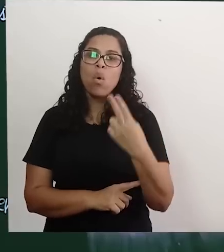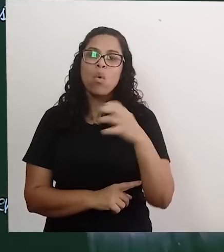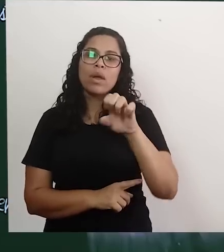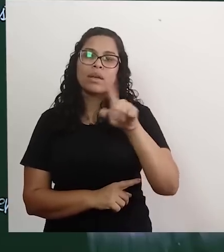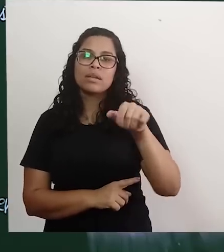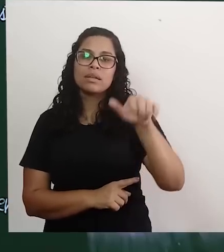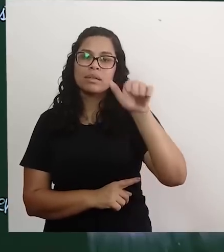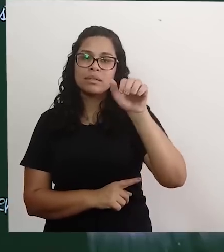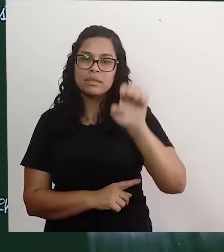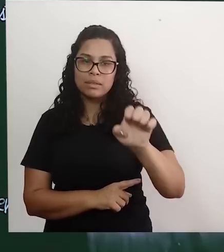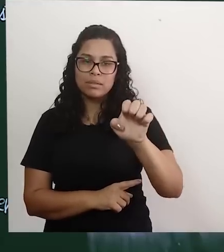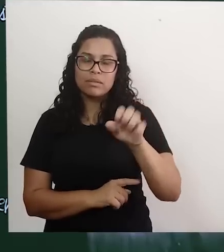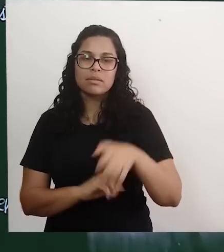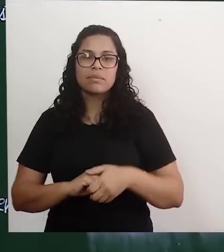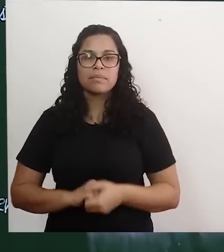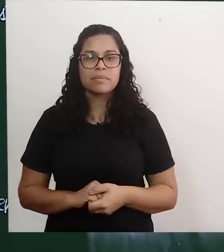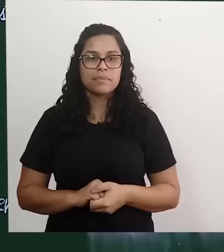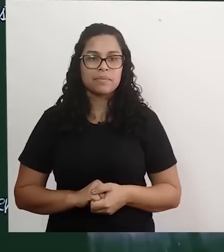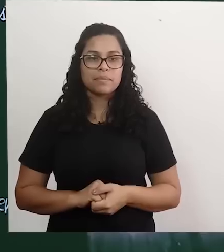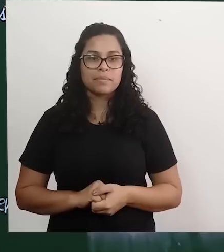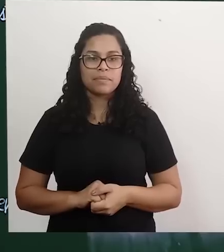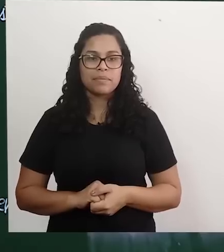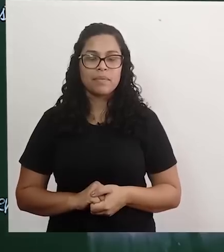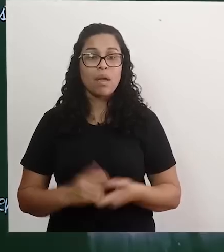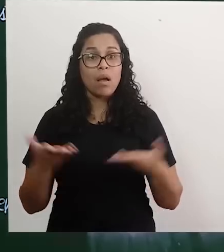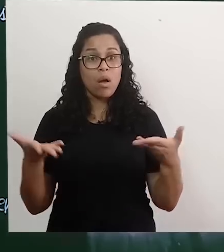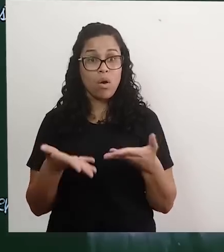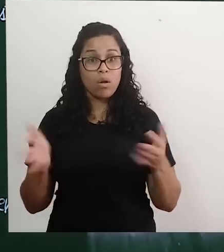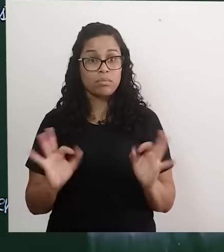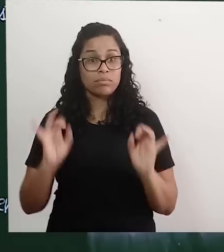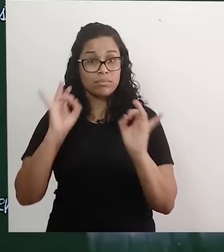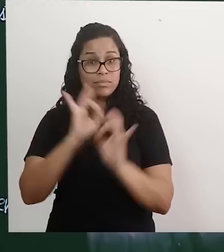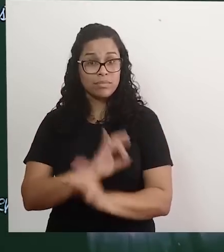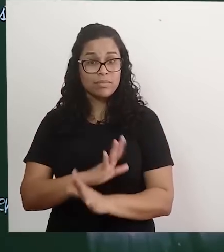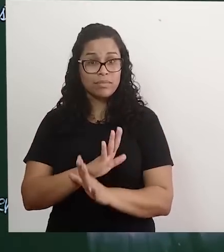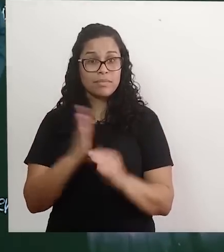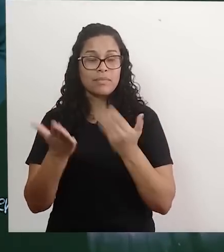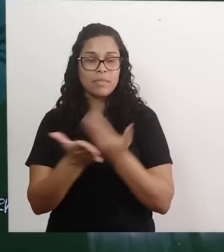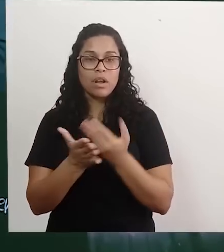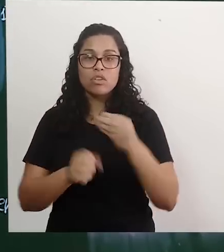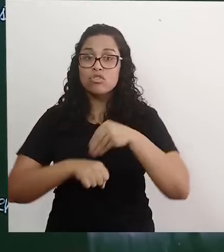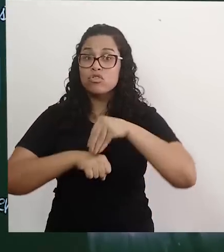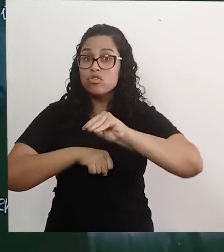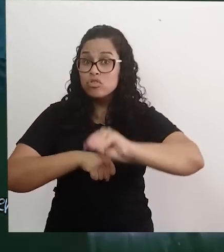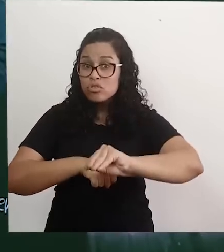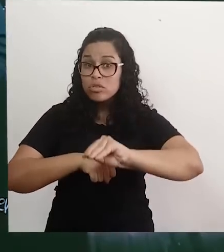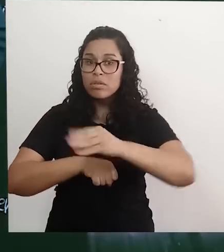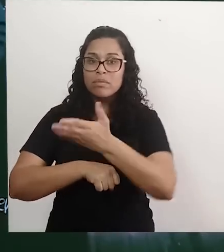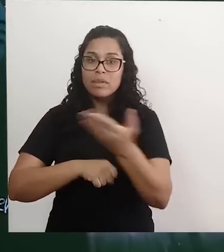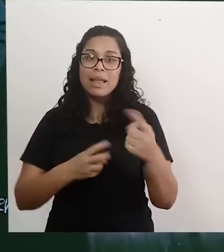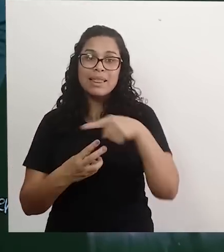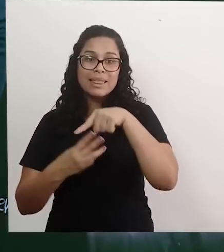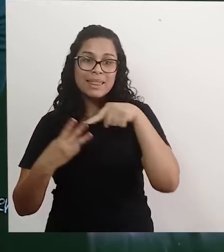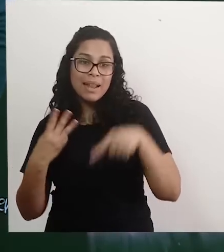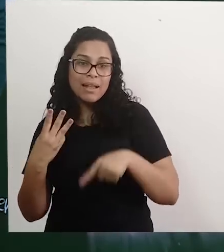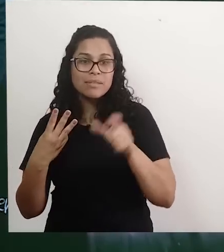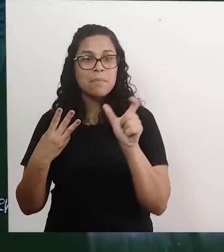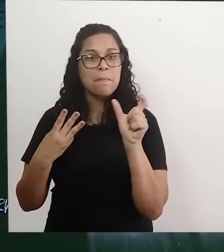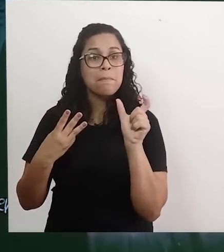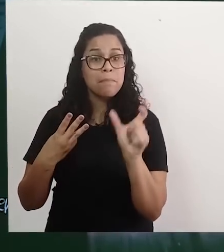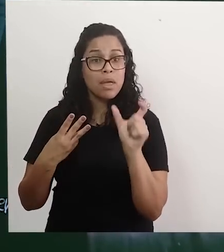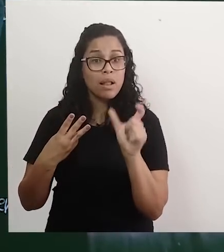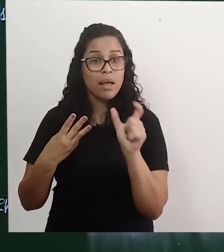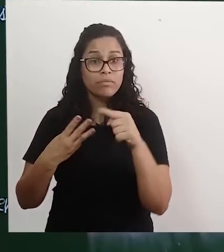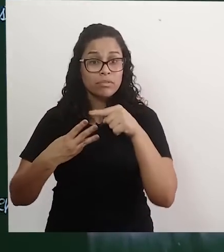usar o es e o esa com z. Para a gente finalizar, uma dica em relação a 3